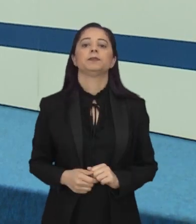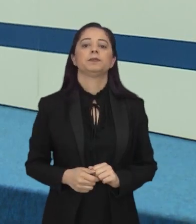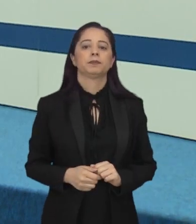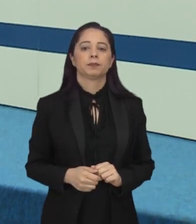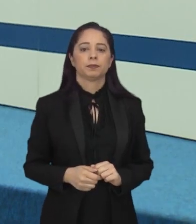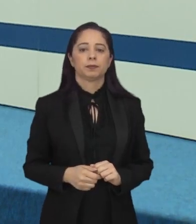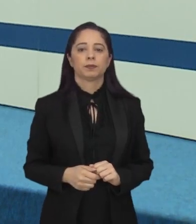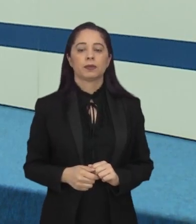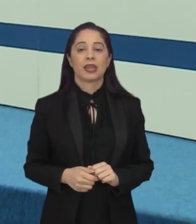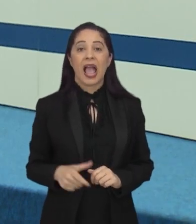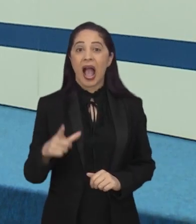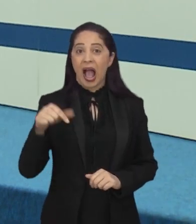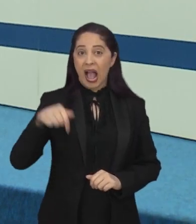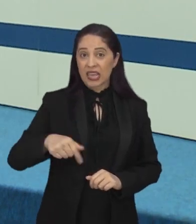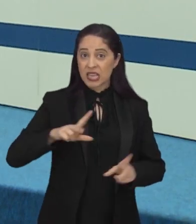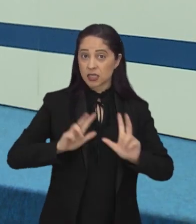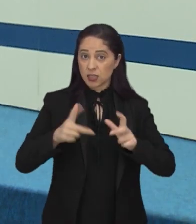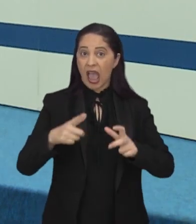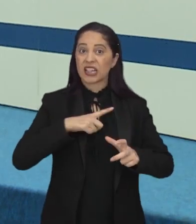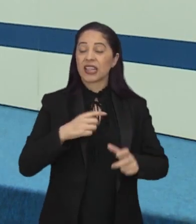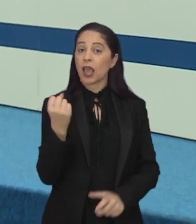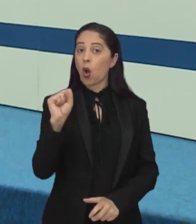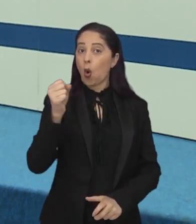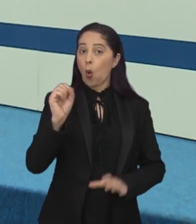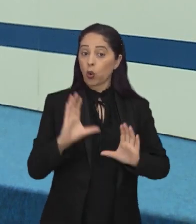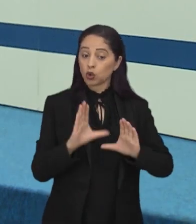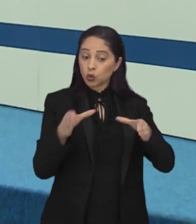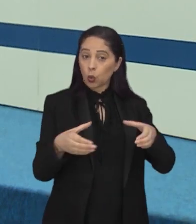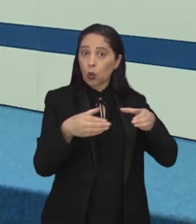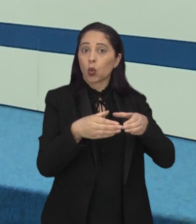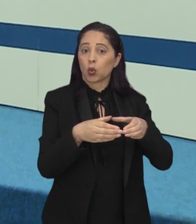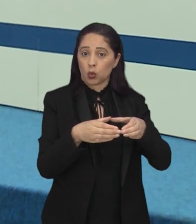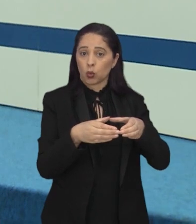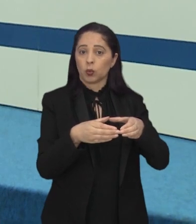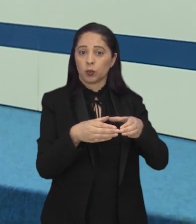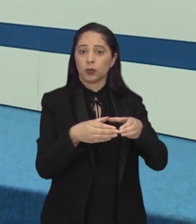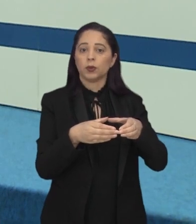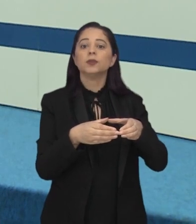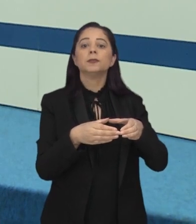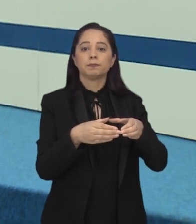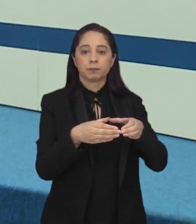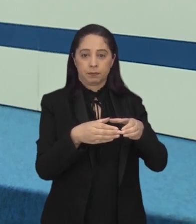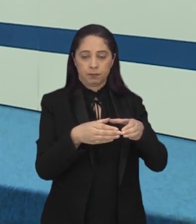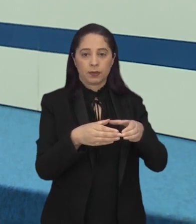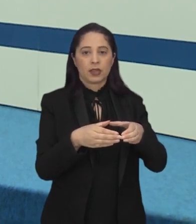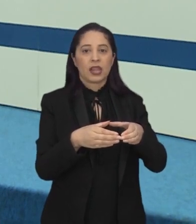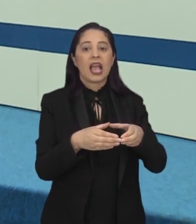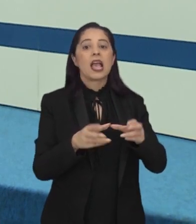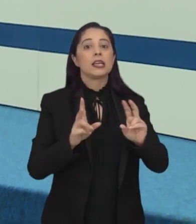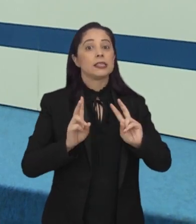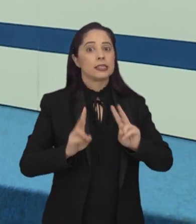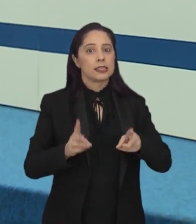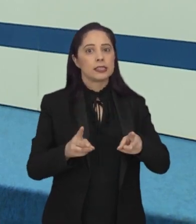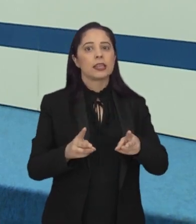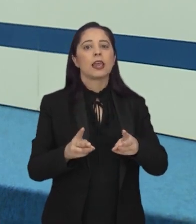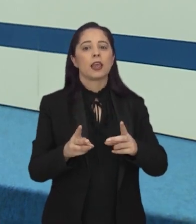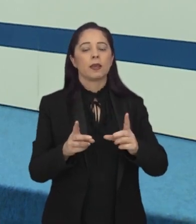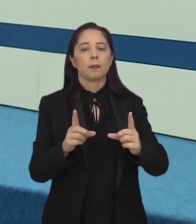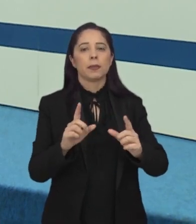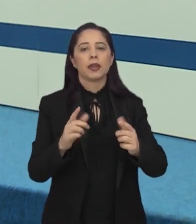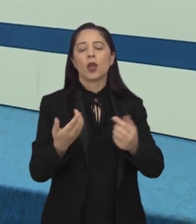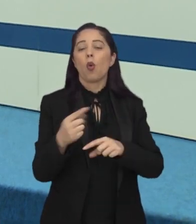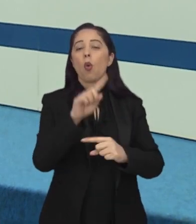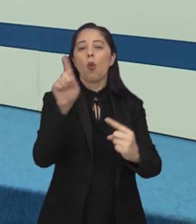frentes parlamentares em atividade aqui na Câmara. Elas são formadas para atender demandas pontuais da